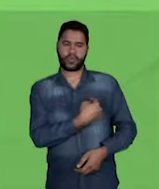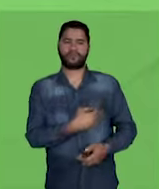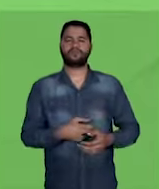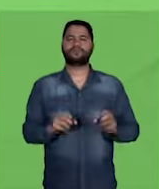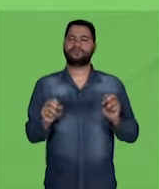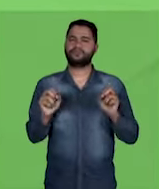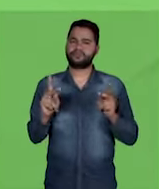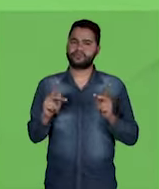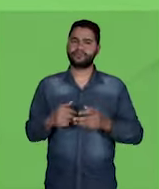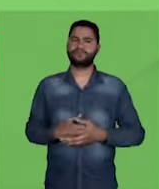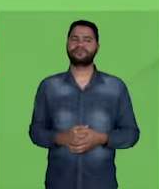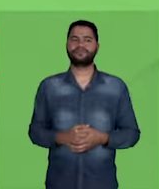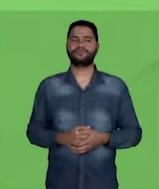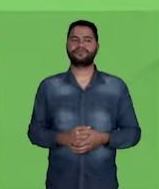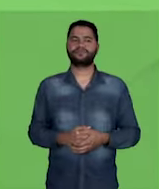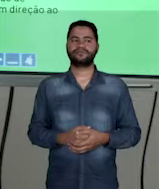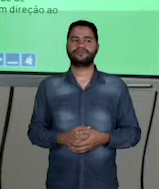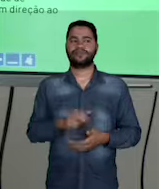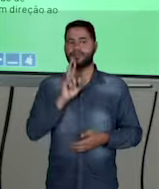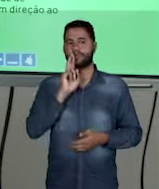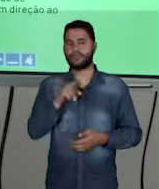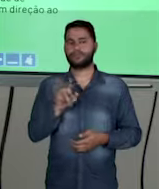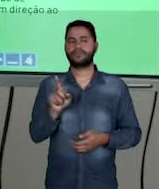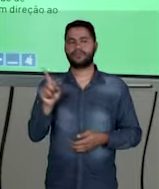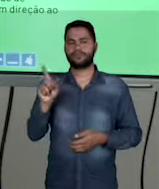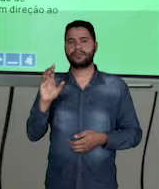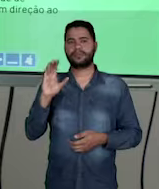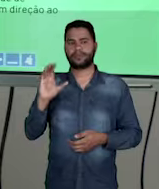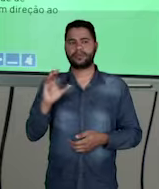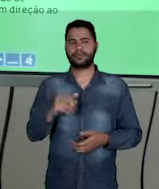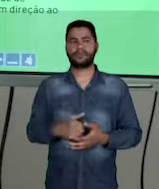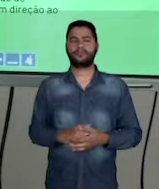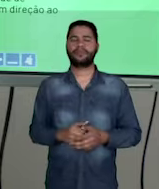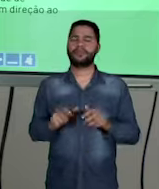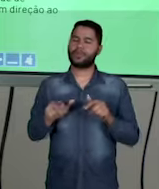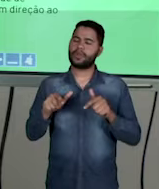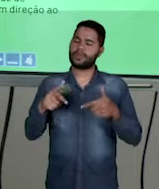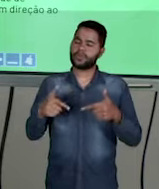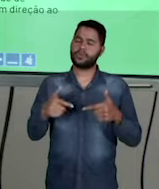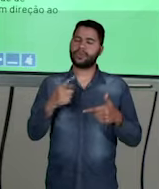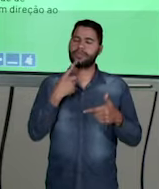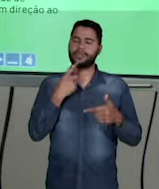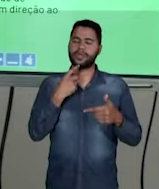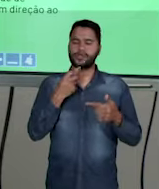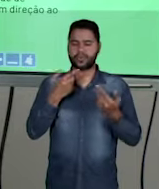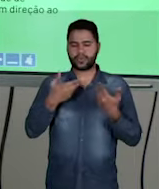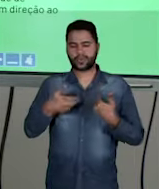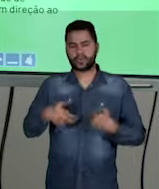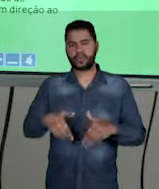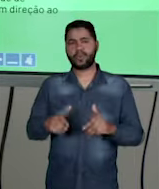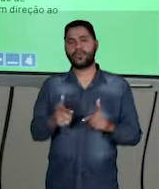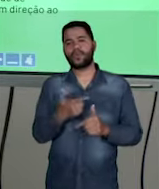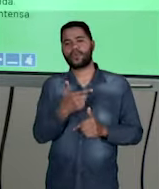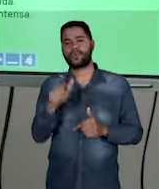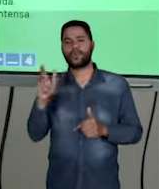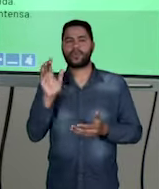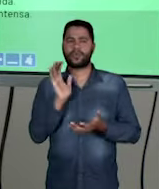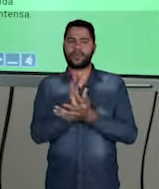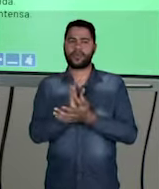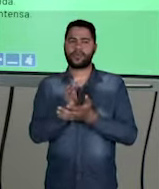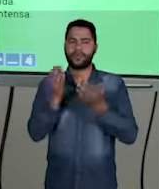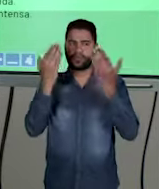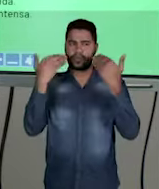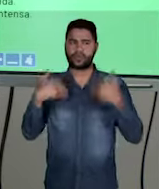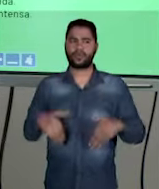ok? Então, resposta correta aí, letra C. Atuam transportando sangue do coração para outras partes do